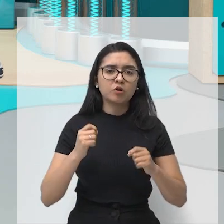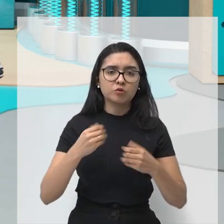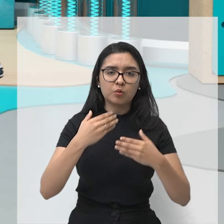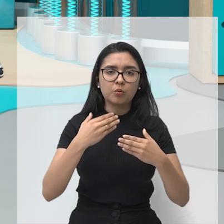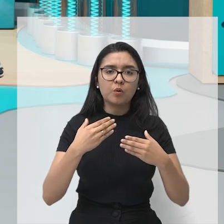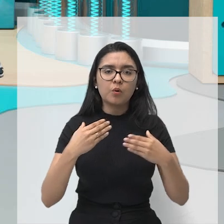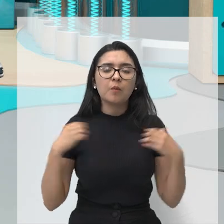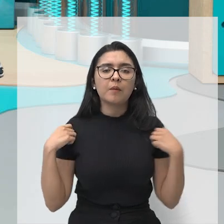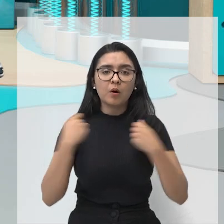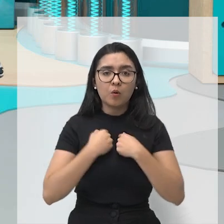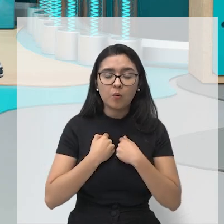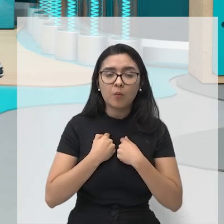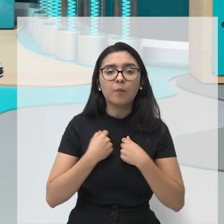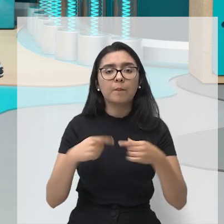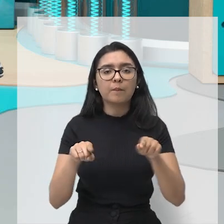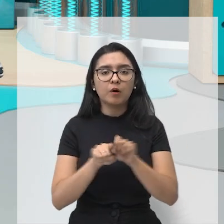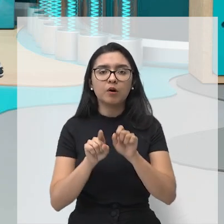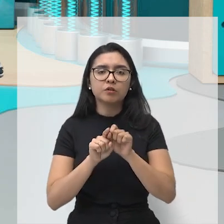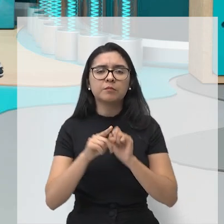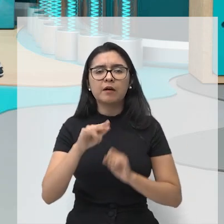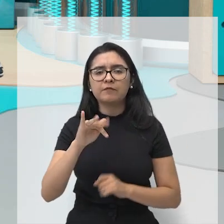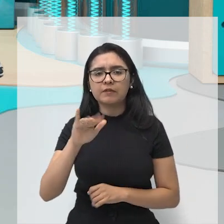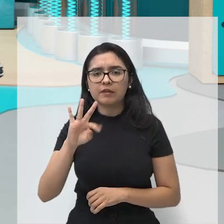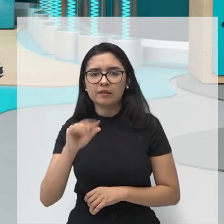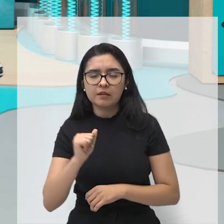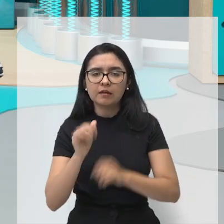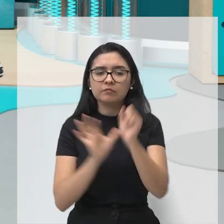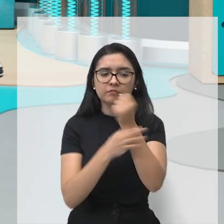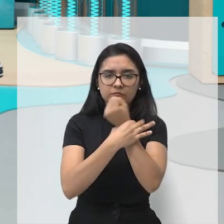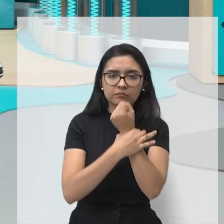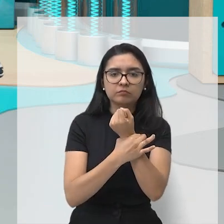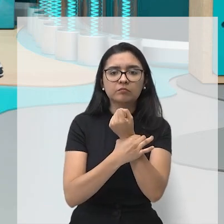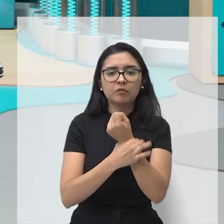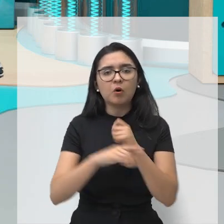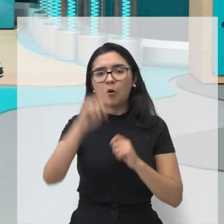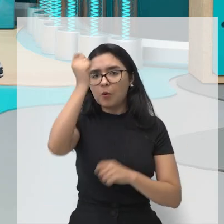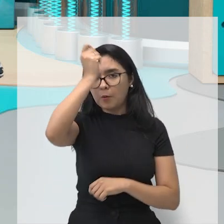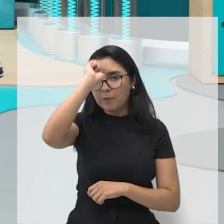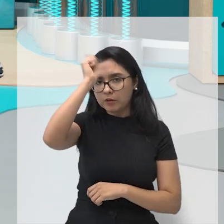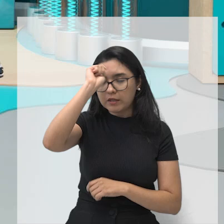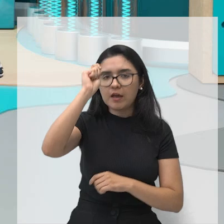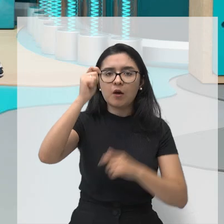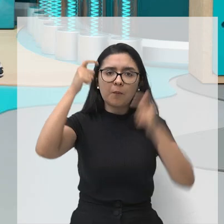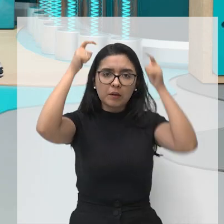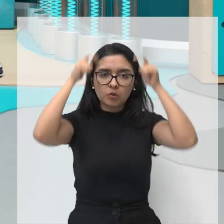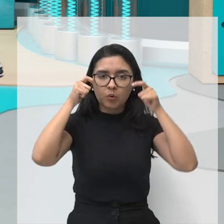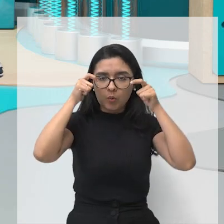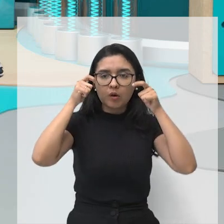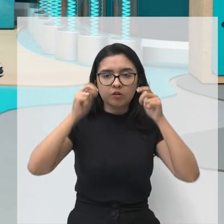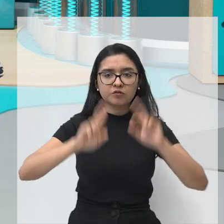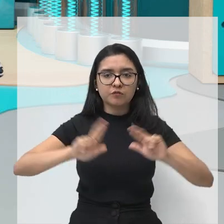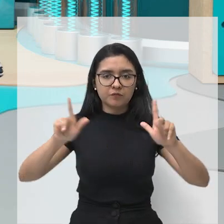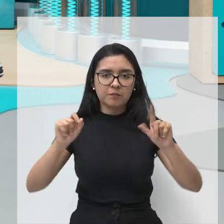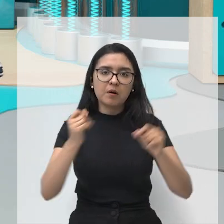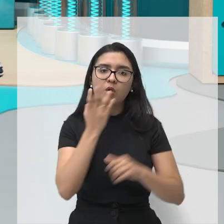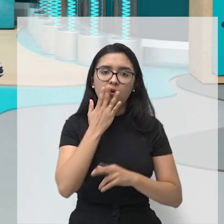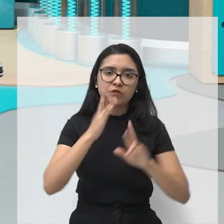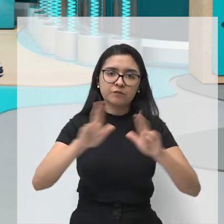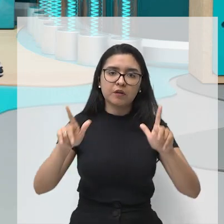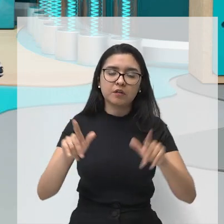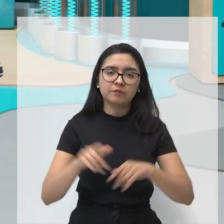essa fita, pode ser, quem sabe, um adorno, um boné, uma touca diferente, de uma cor que